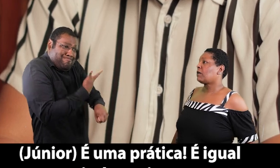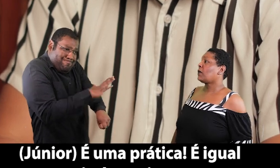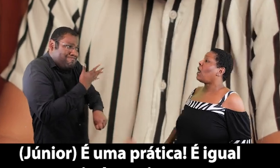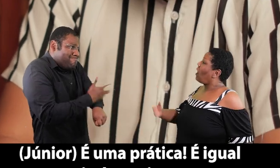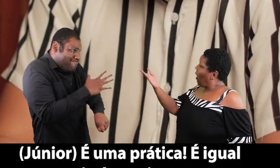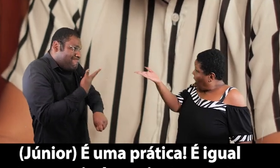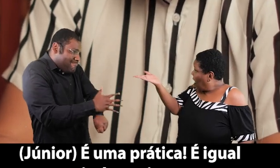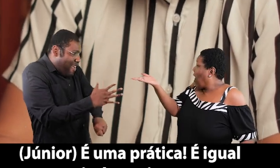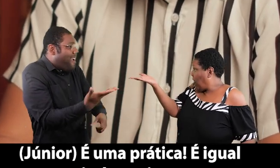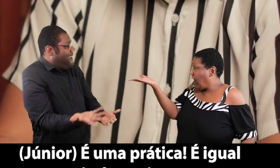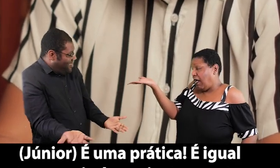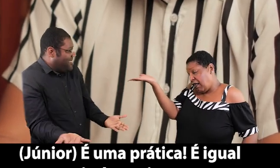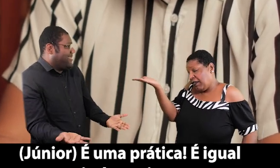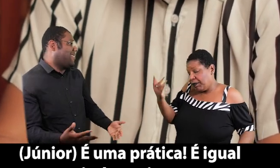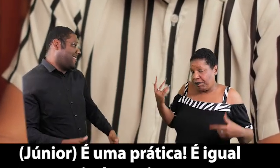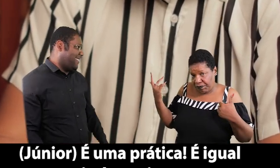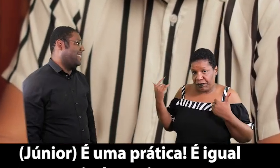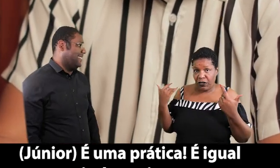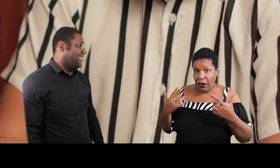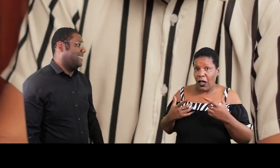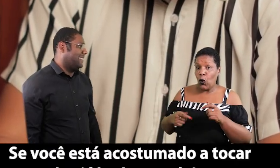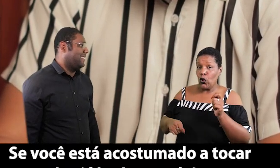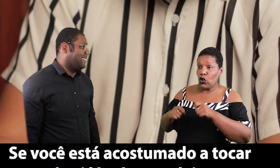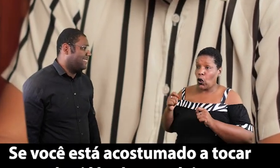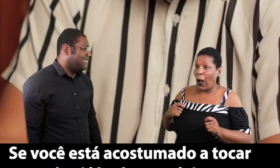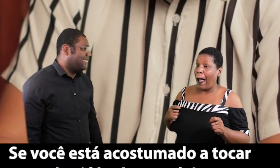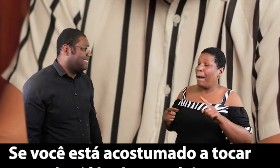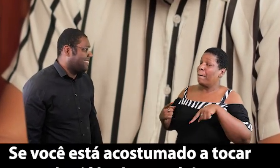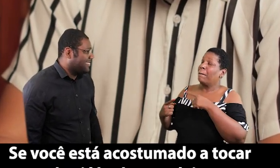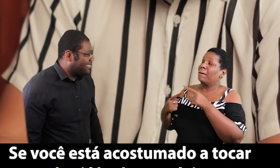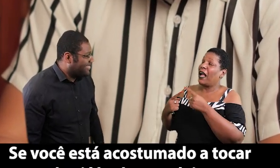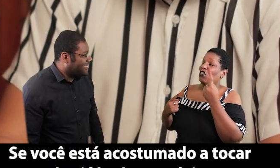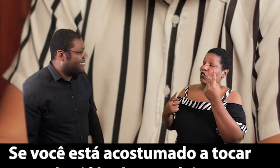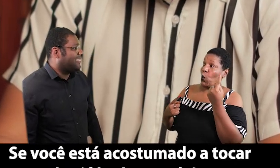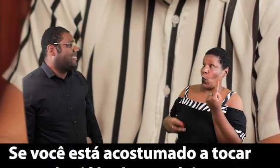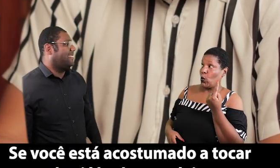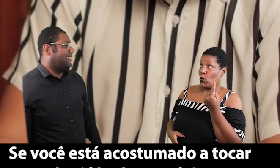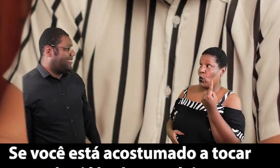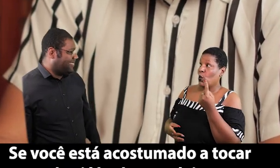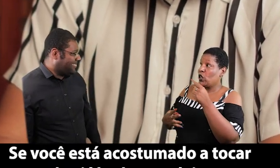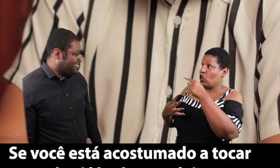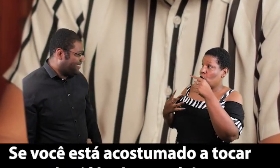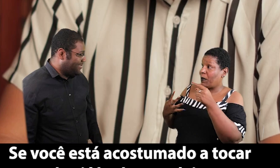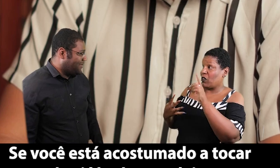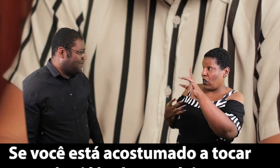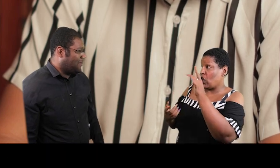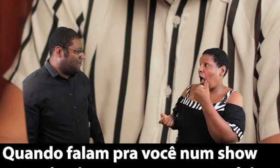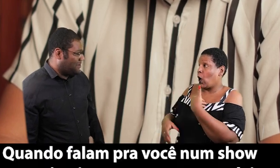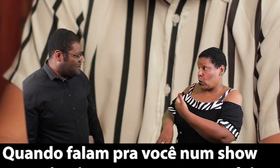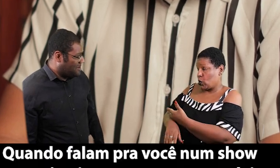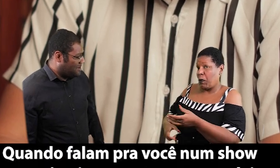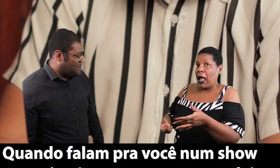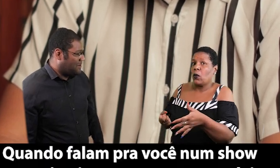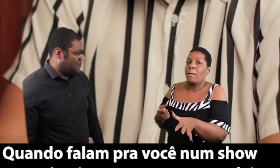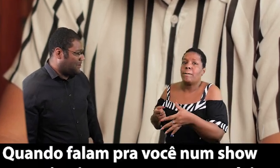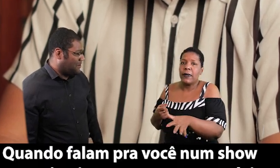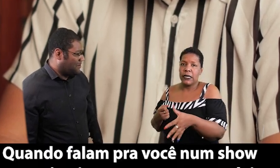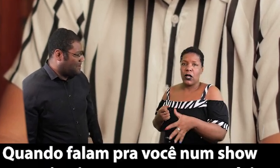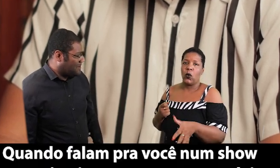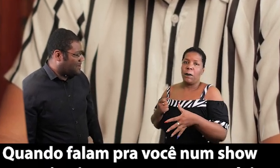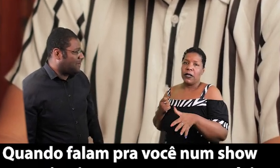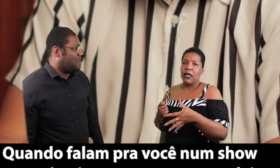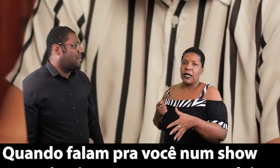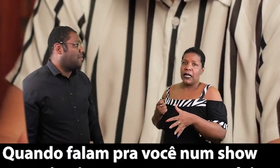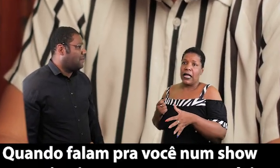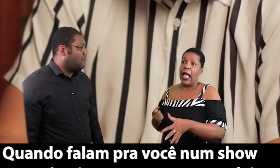prática. É igual tocar mais de um instrumento. Se você tá acostumado a tocar só, sei lá, só o pandeiro, quando falam pra você num